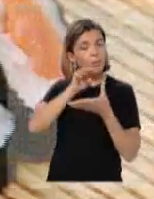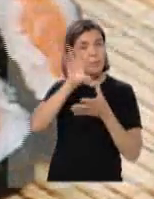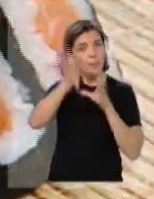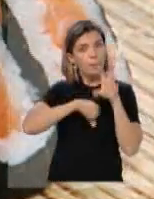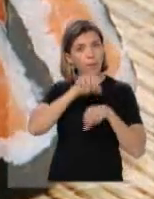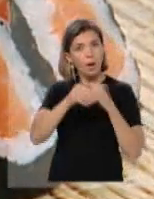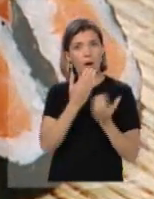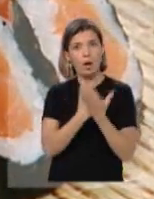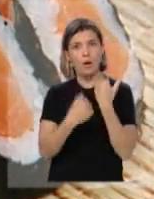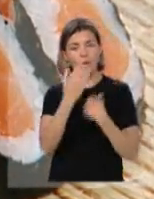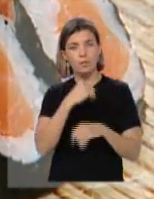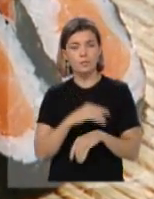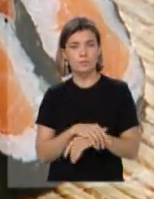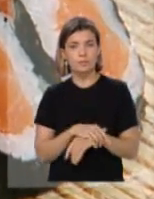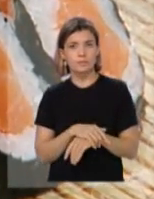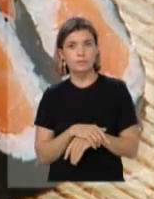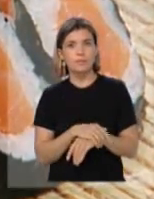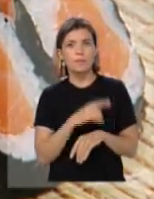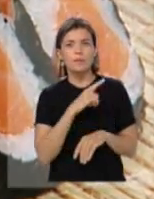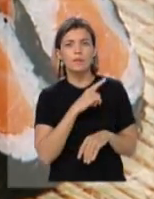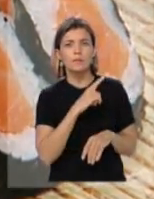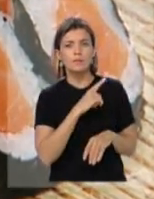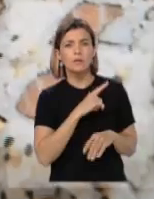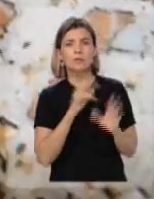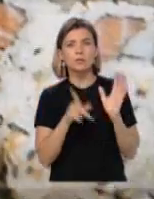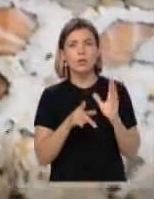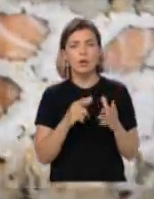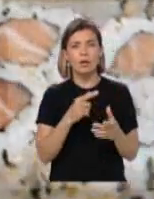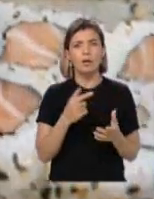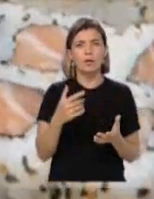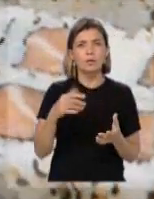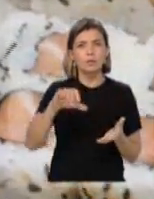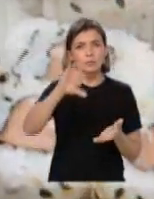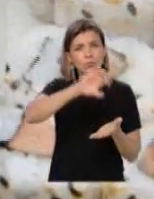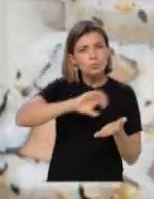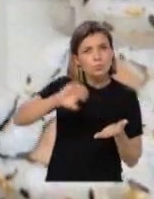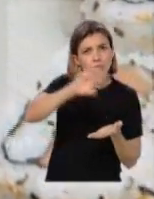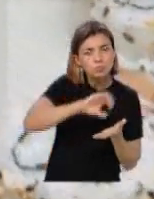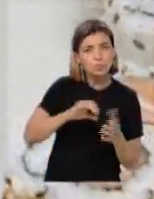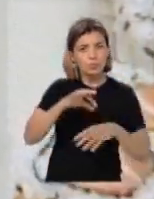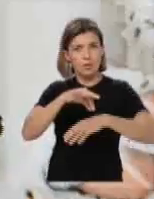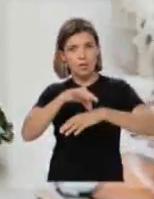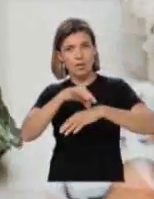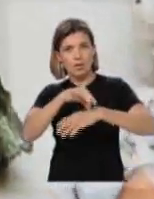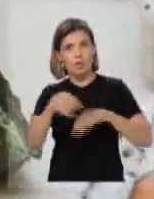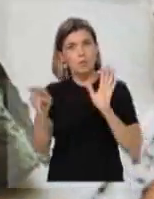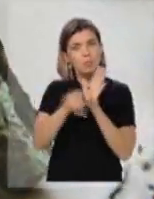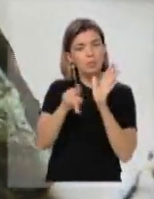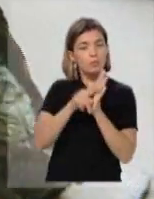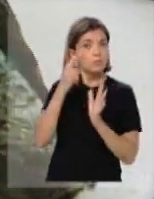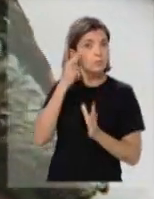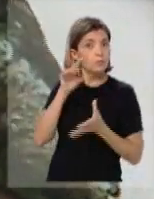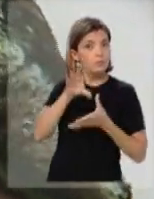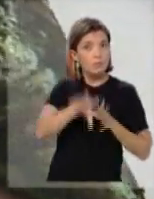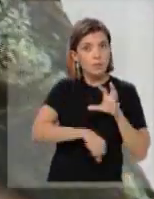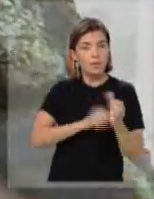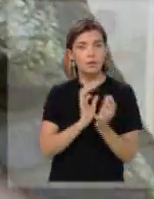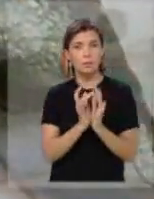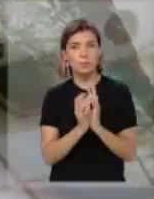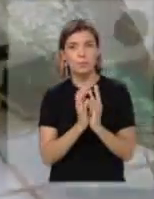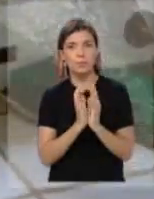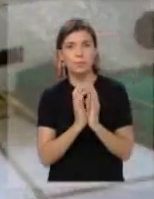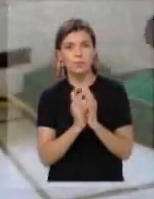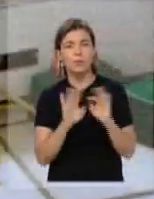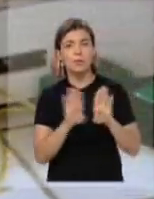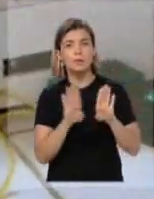as mais consumidas estão as algas pardas, que são usadas em molhos, sopas e carnes. Este tipo de alga